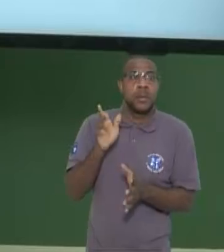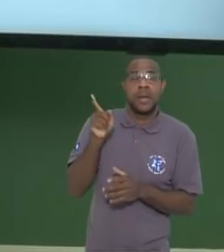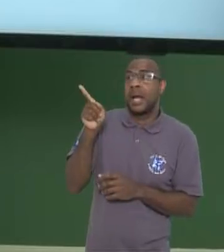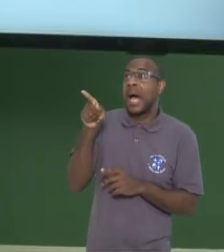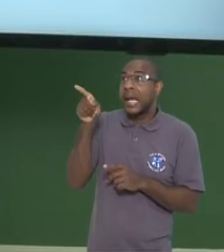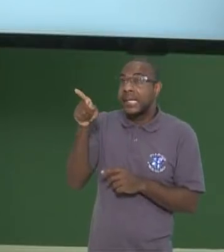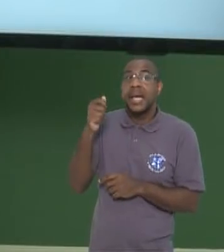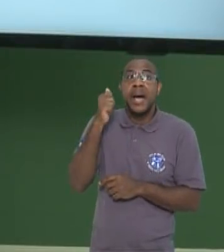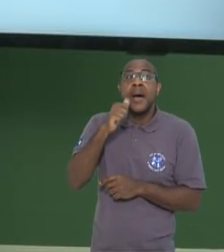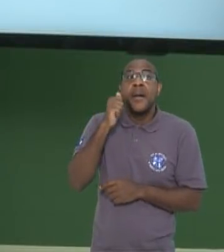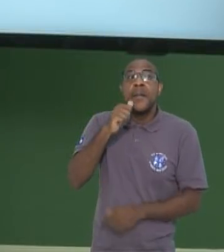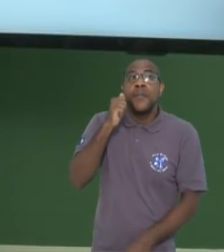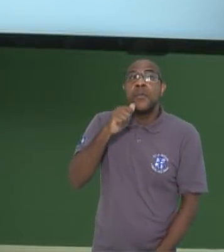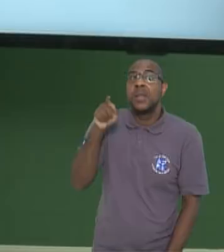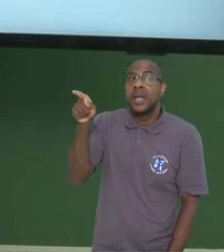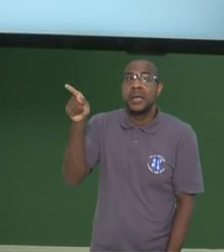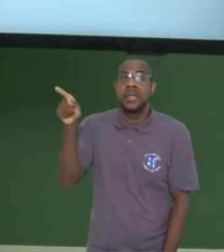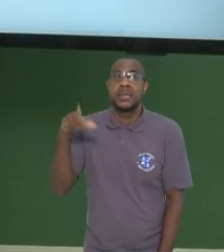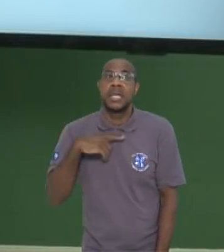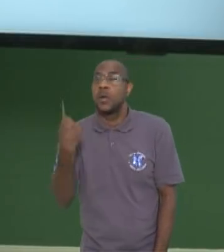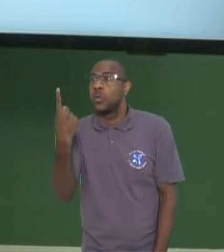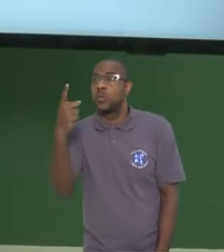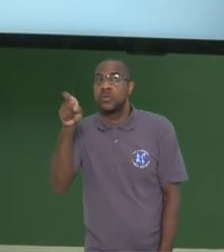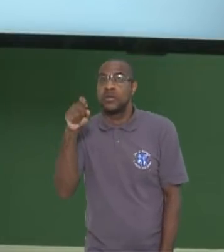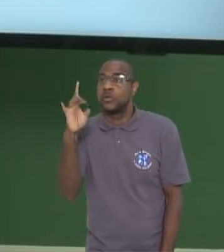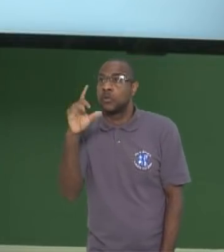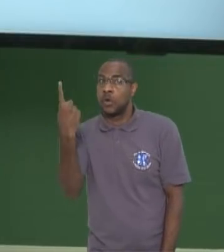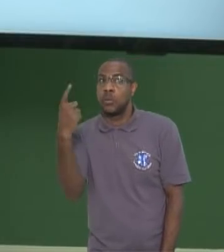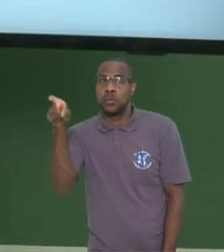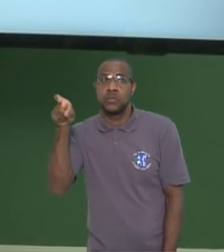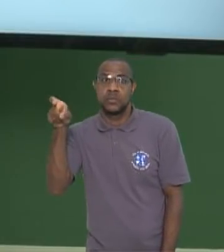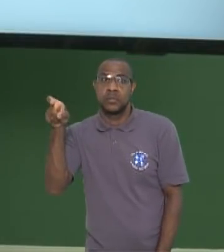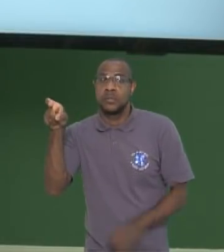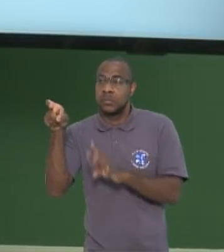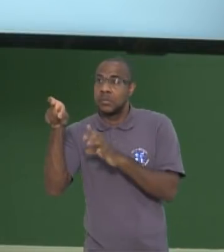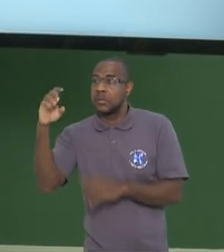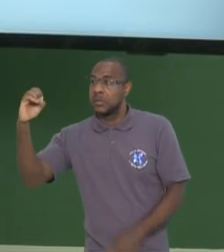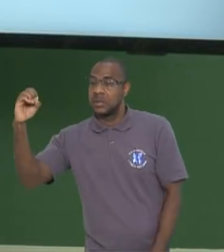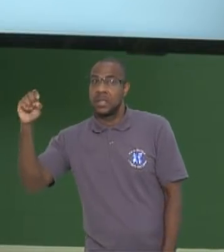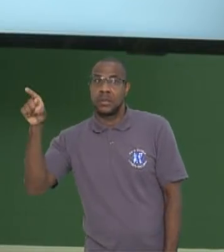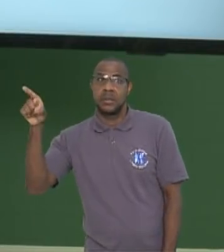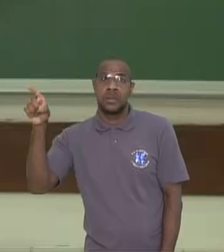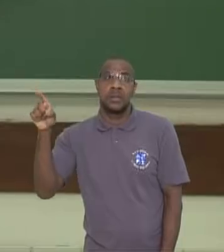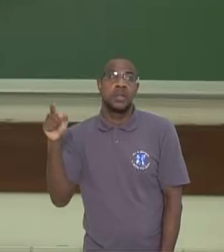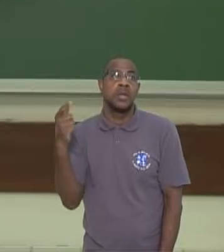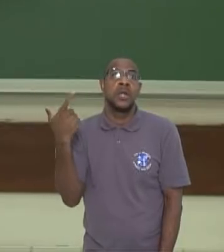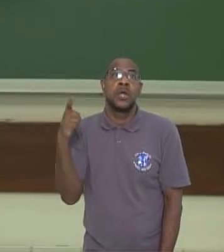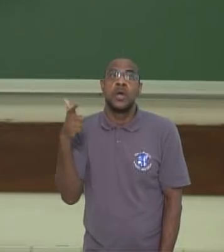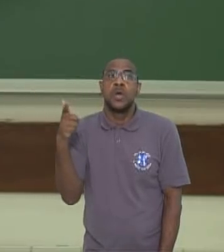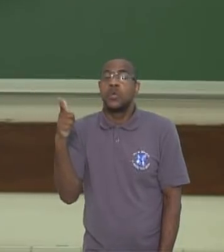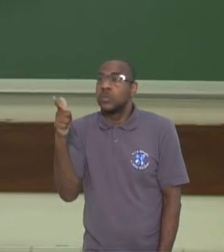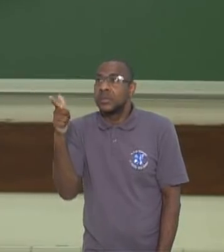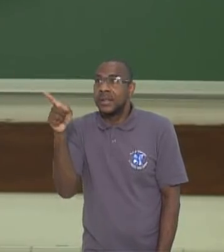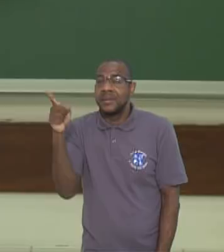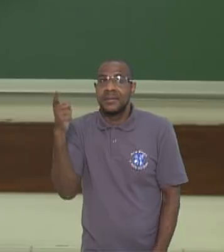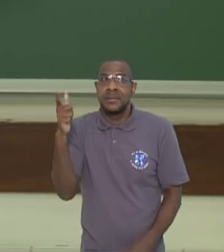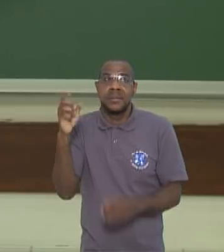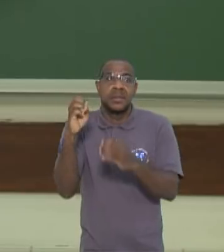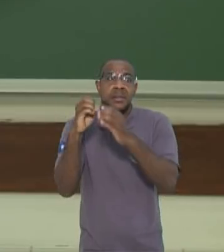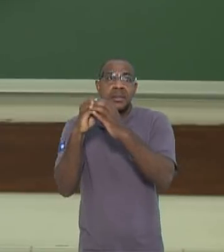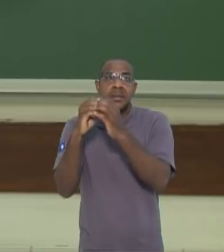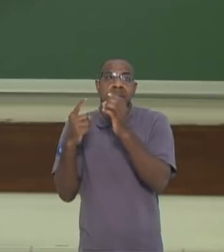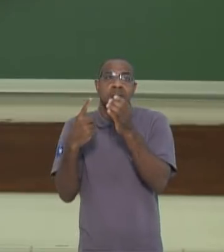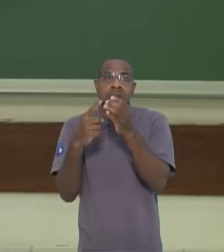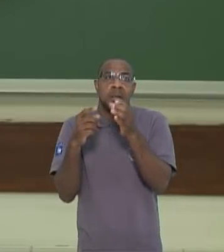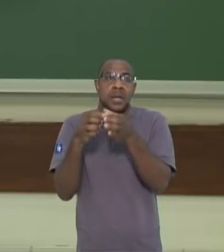tem um X só. Então, a gente diz que ela é 45x0. E nesse caso, ela não vai ter um corpúsculo de Barr. Por quê? Porque se ela